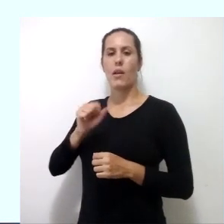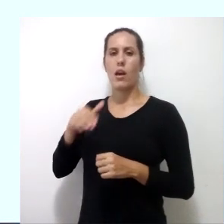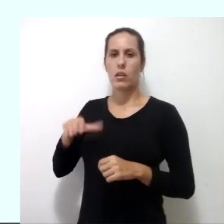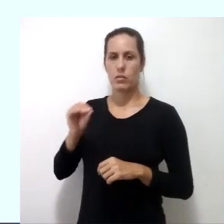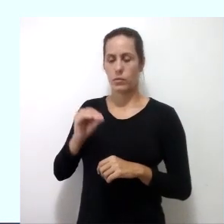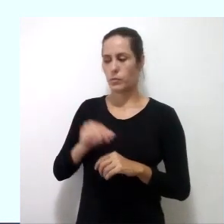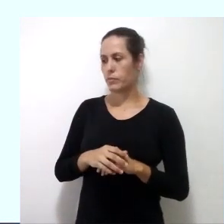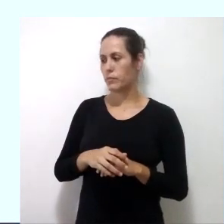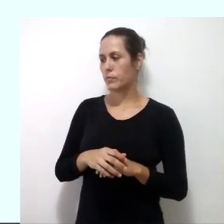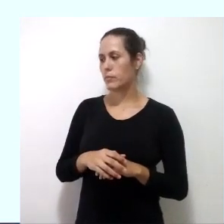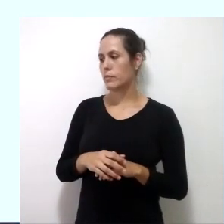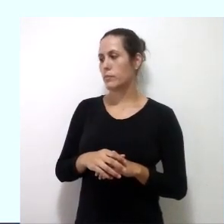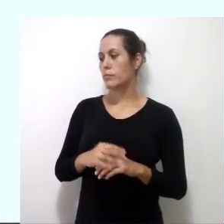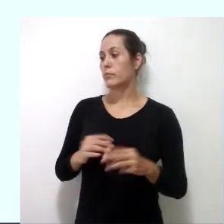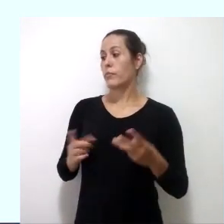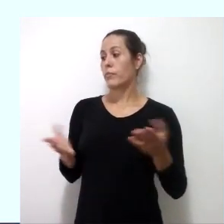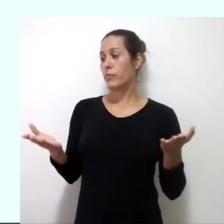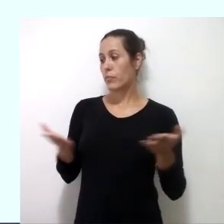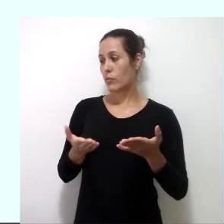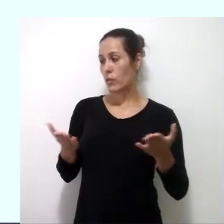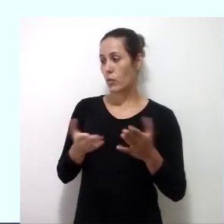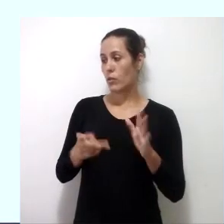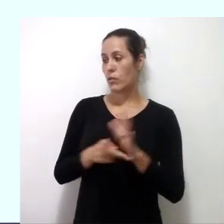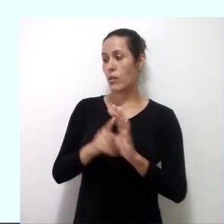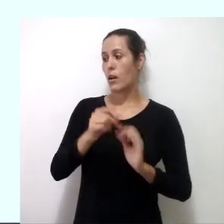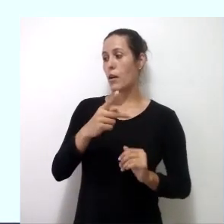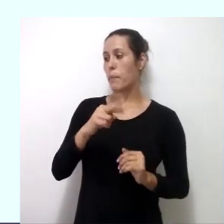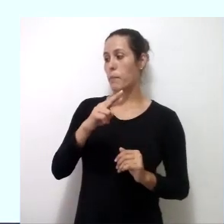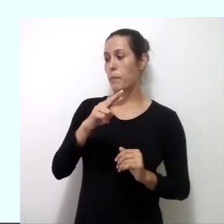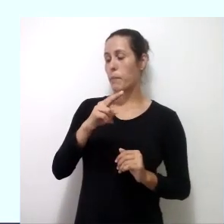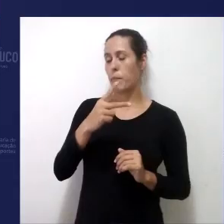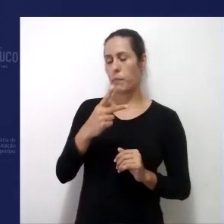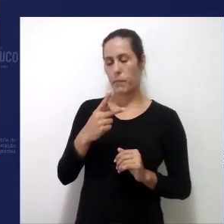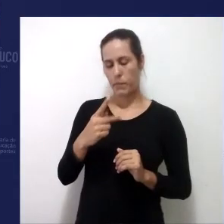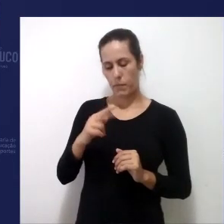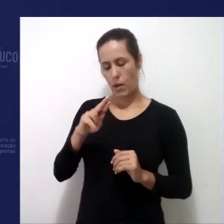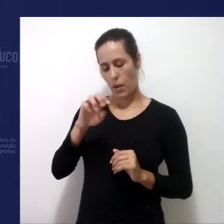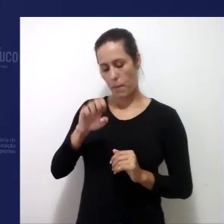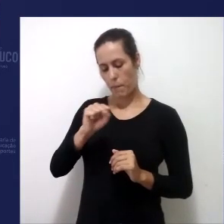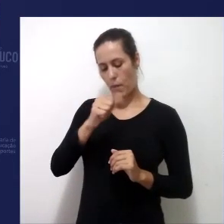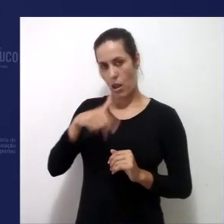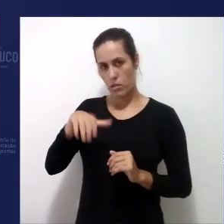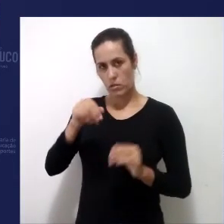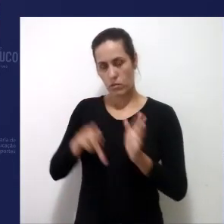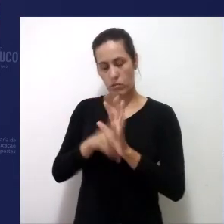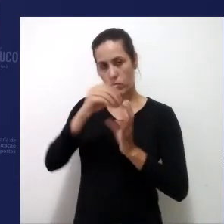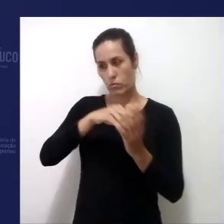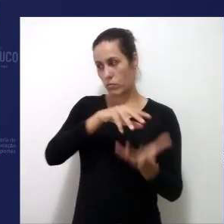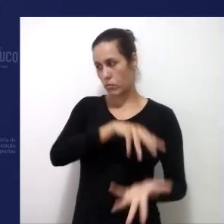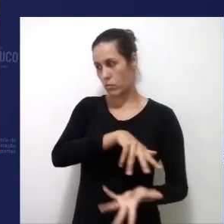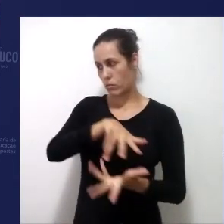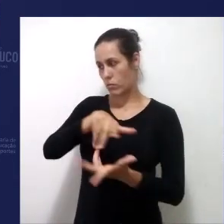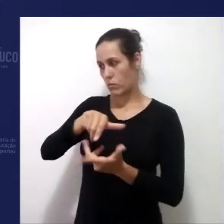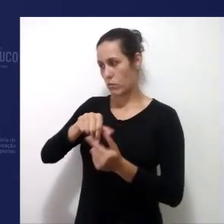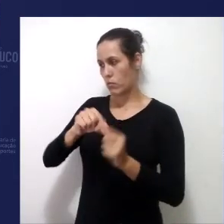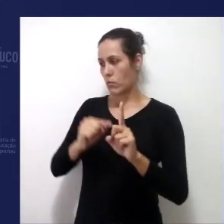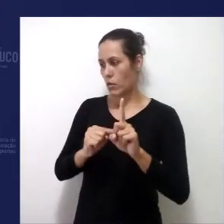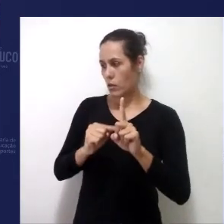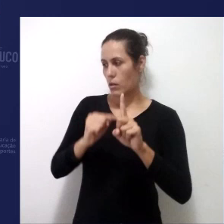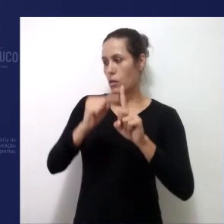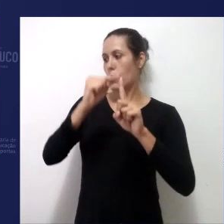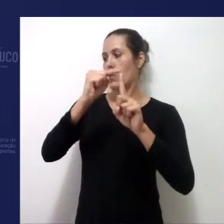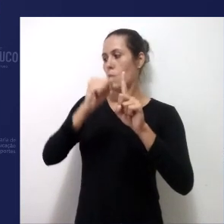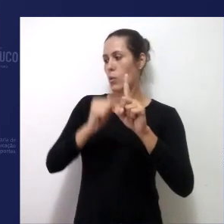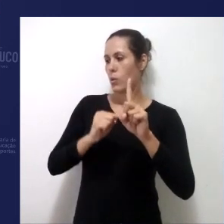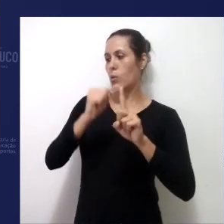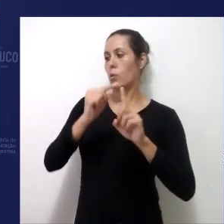agora sobre pressão atmosférica e a temperatura. Falando sobre pressão atmosférica, eu gostaria que vocês